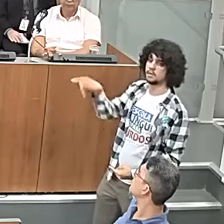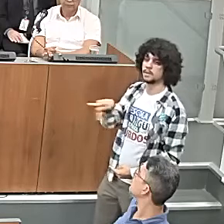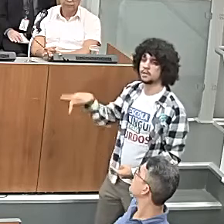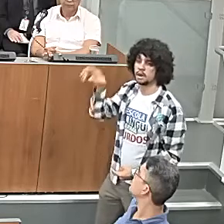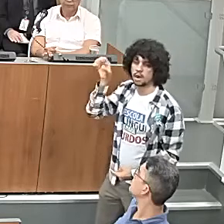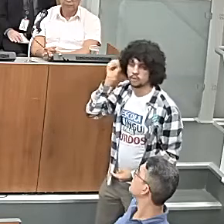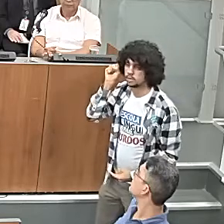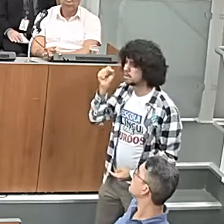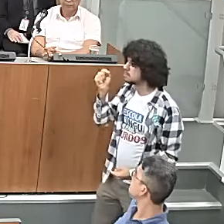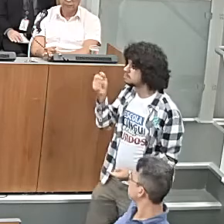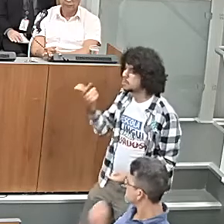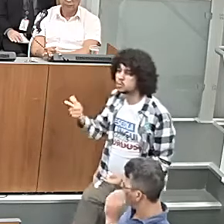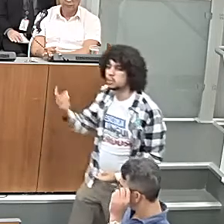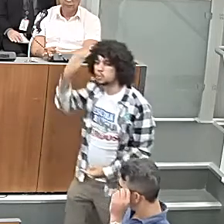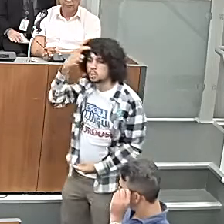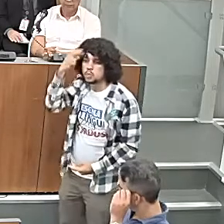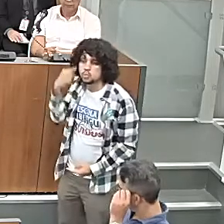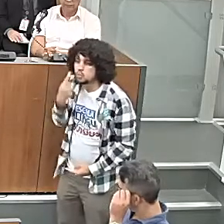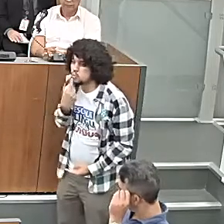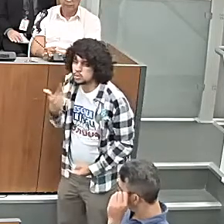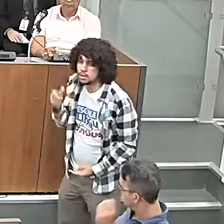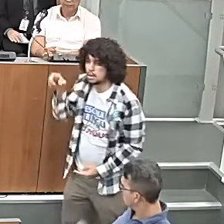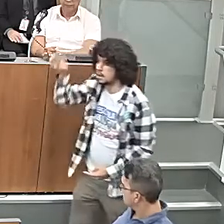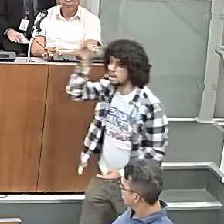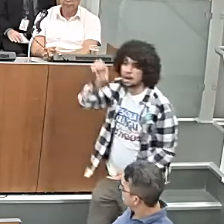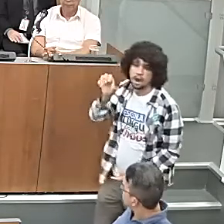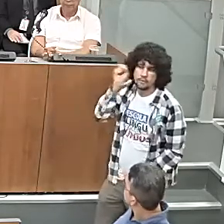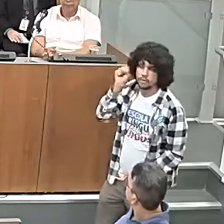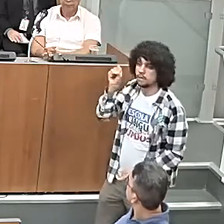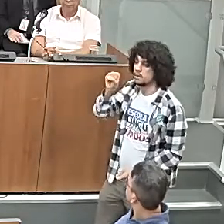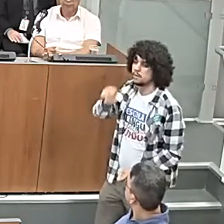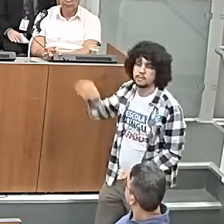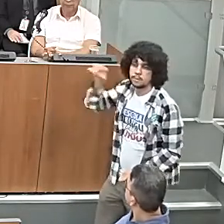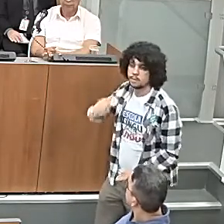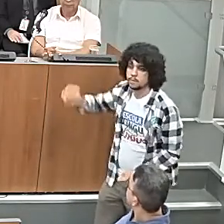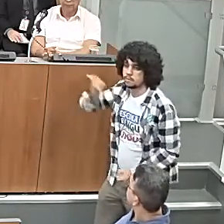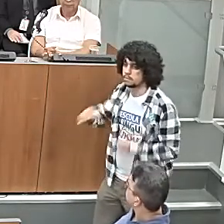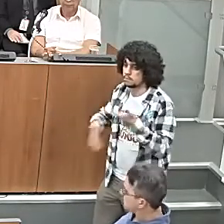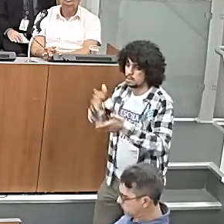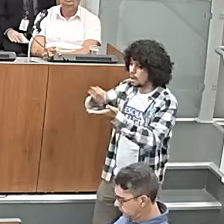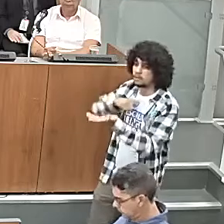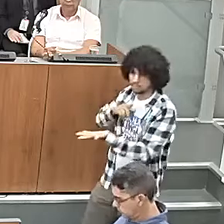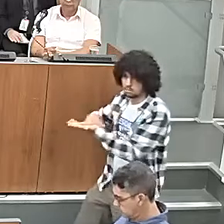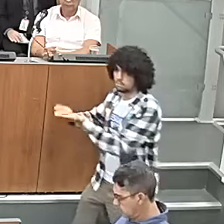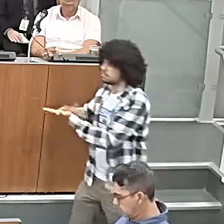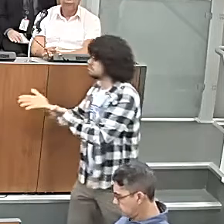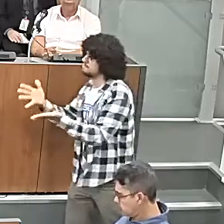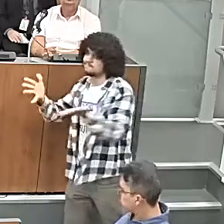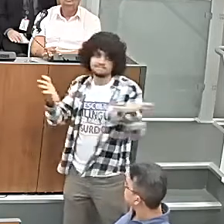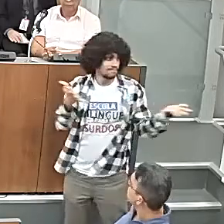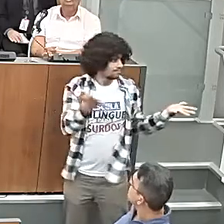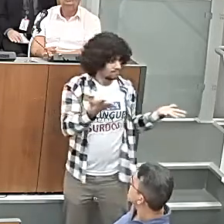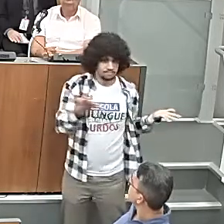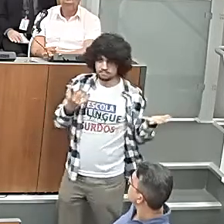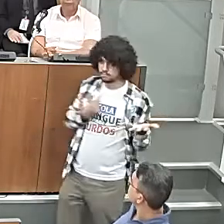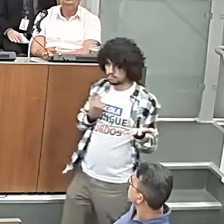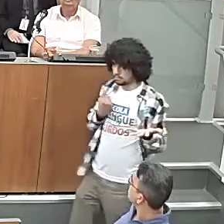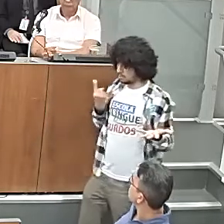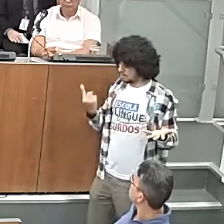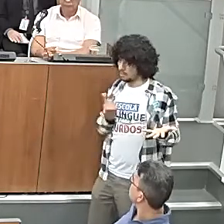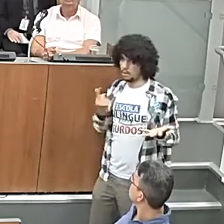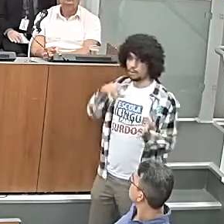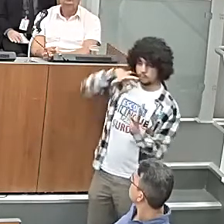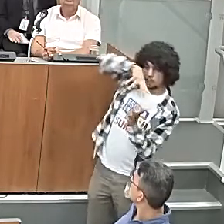de inclusão que traz somente uma criança surda em sala de aula com os alunos ouvintes, e ela não tem referencial de modelo, referencial